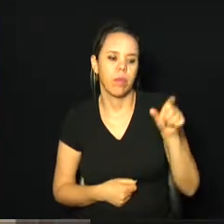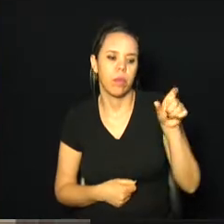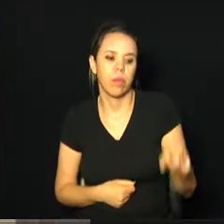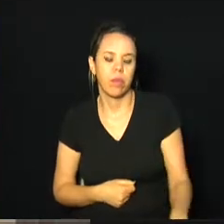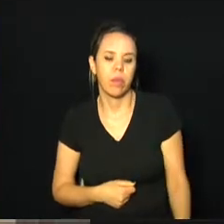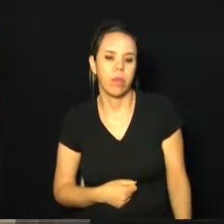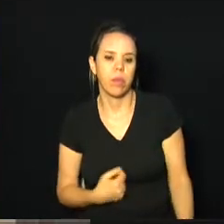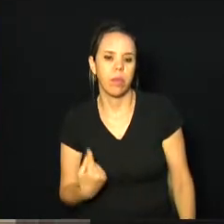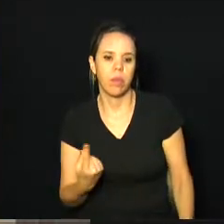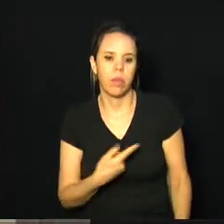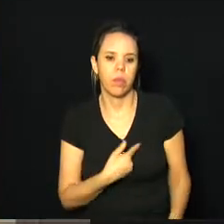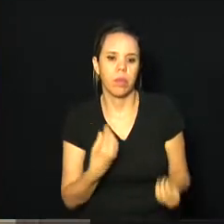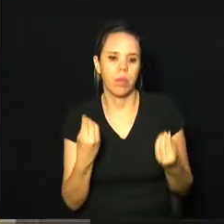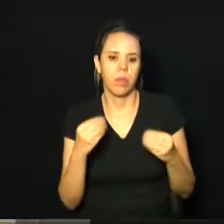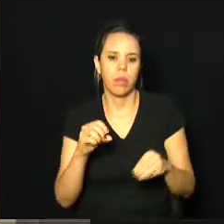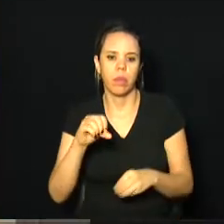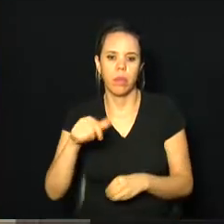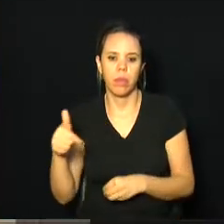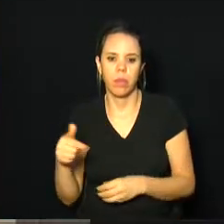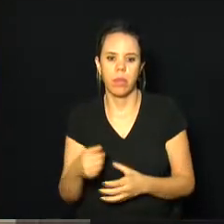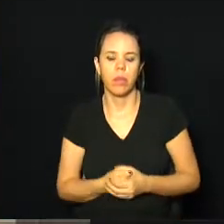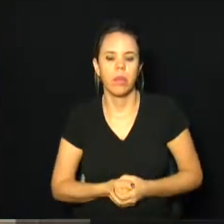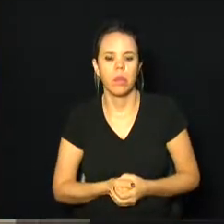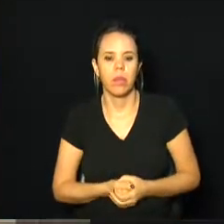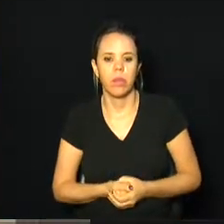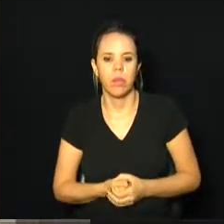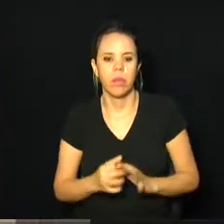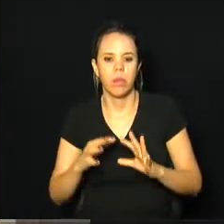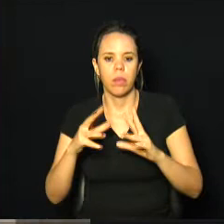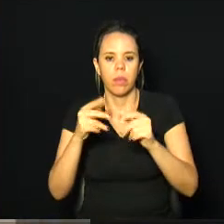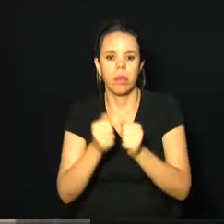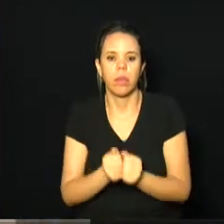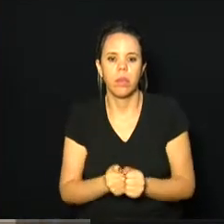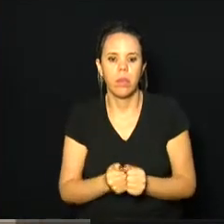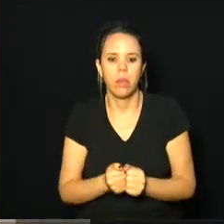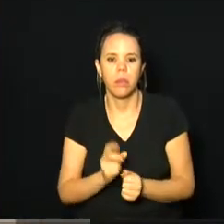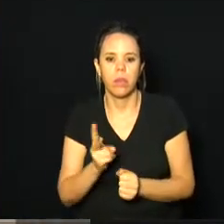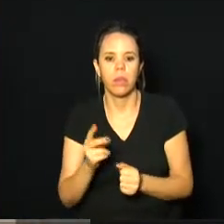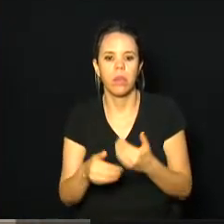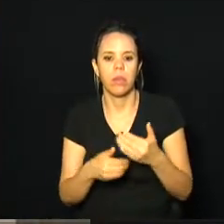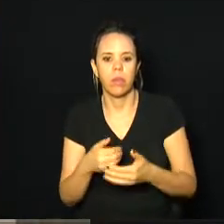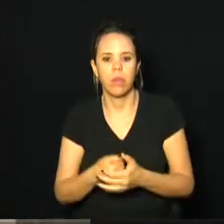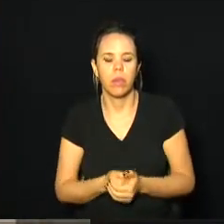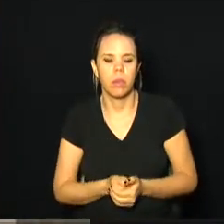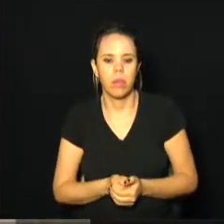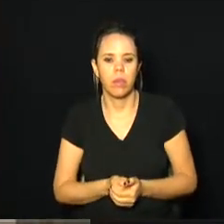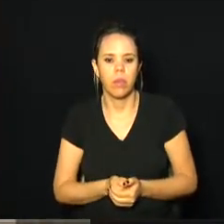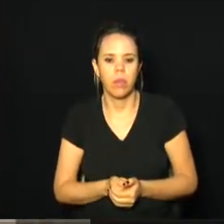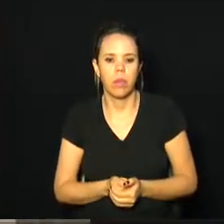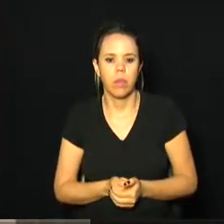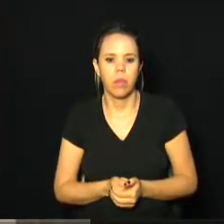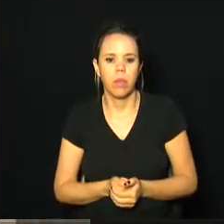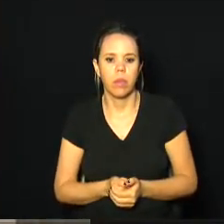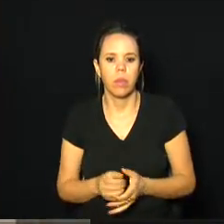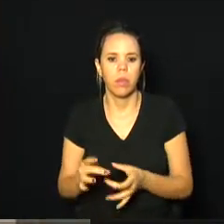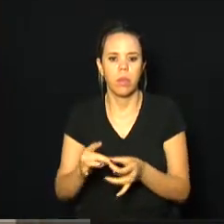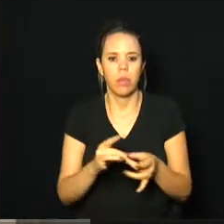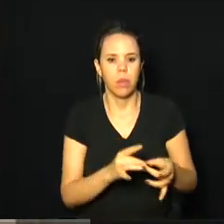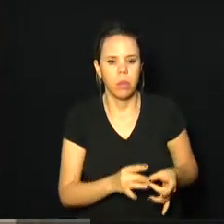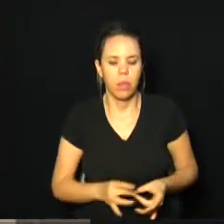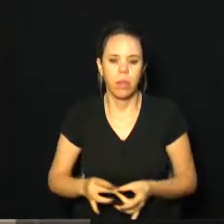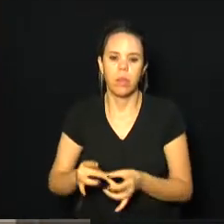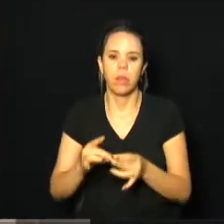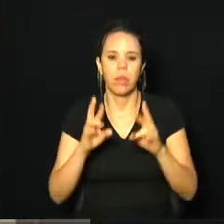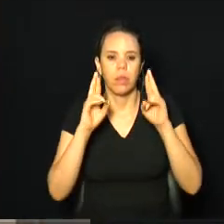a gente colocou em 92, se todo mundo seguir, né, for uma questão de unidade, uma questão